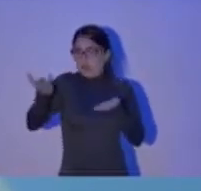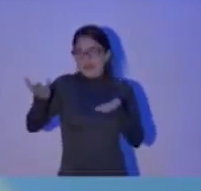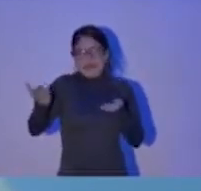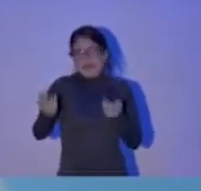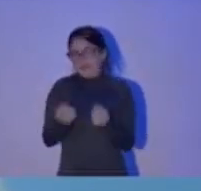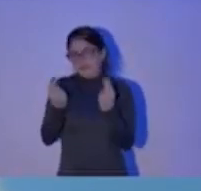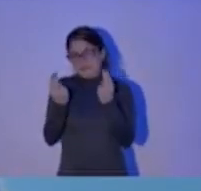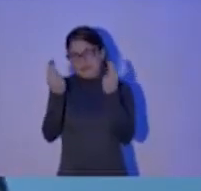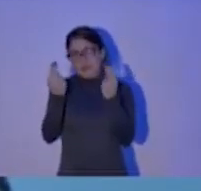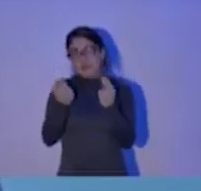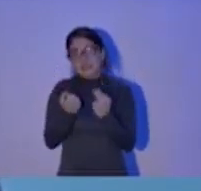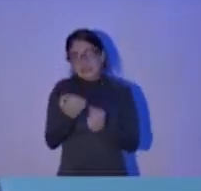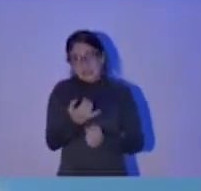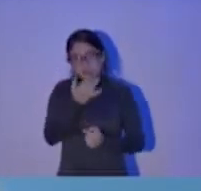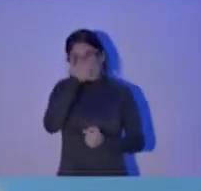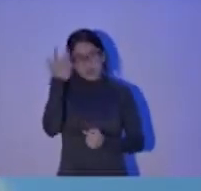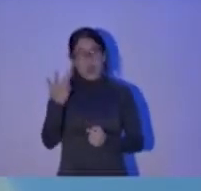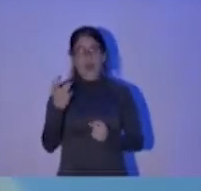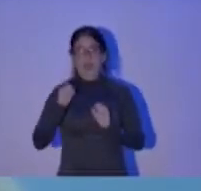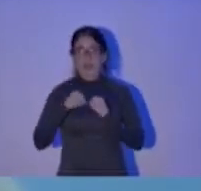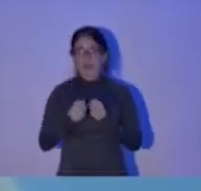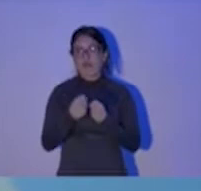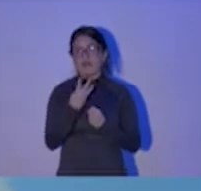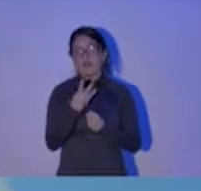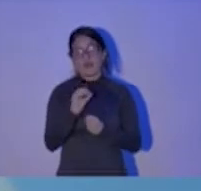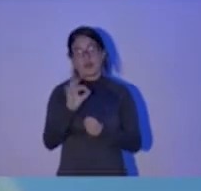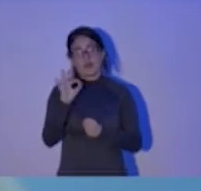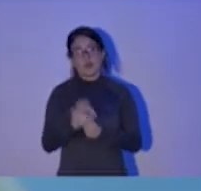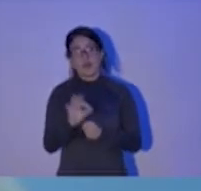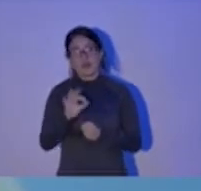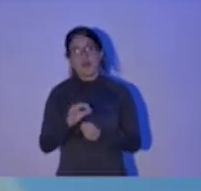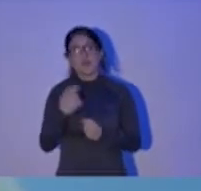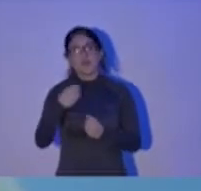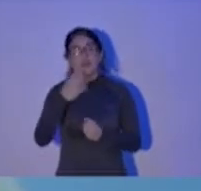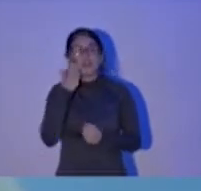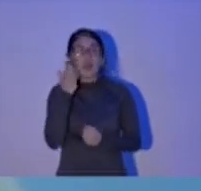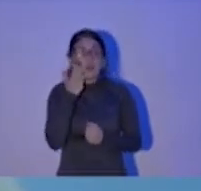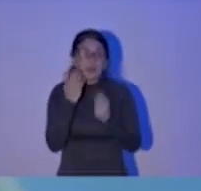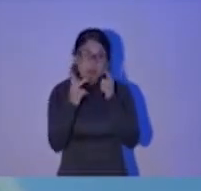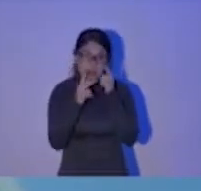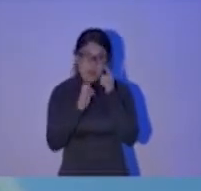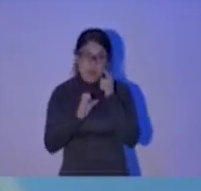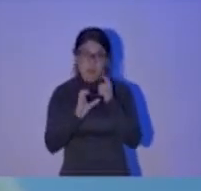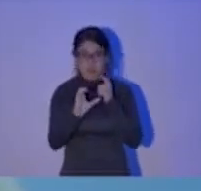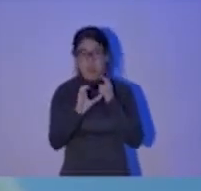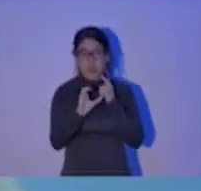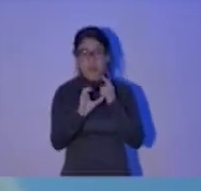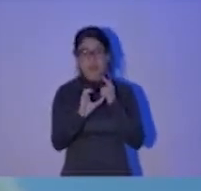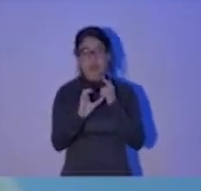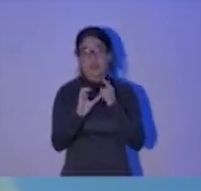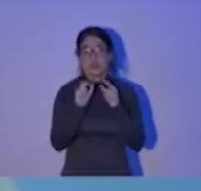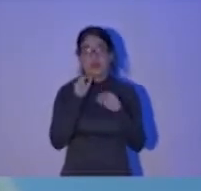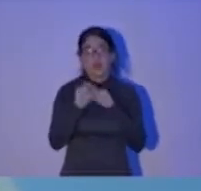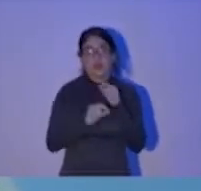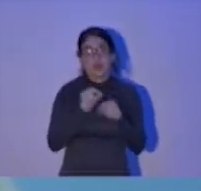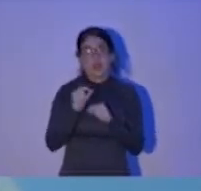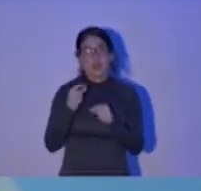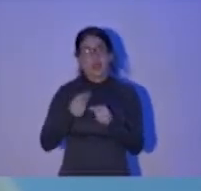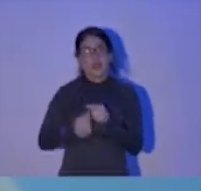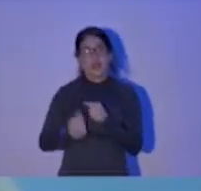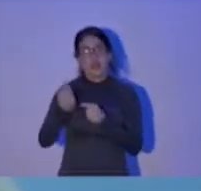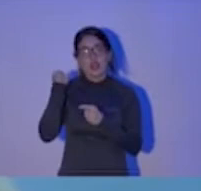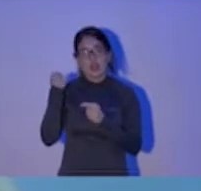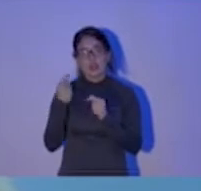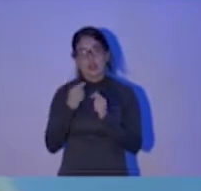esses 40% precisa se incorporar em matérias como, por exemplo, uma PEC que está apresentada, Camila, a 147,